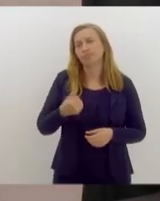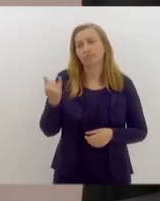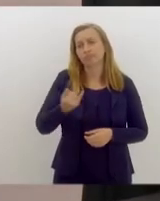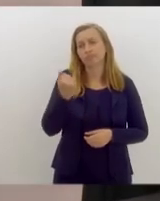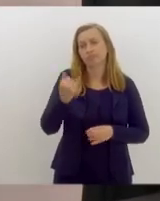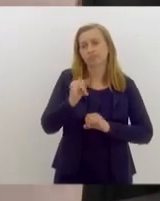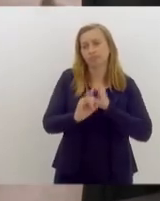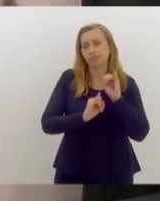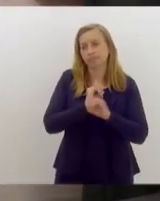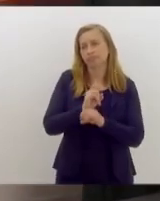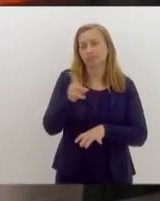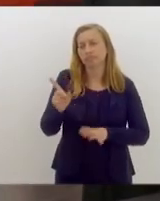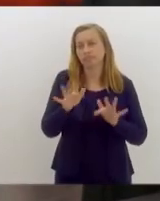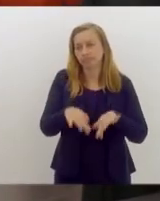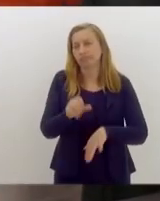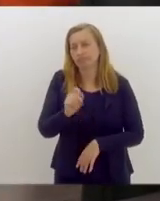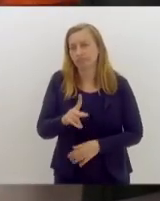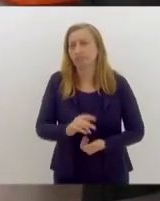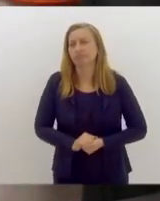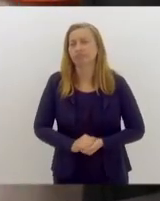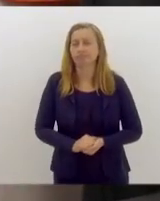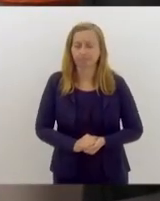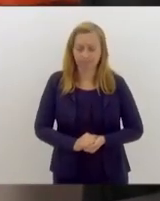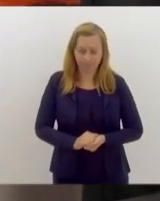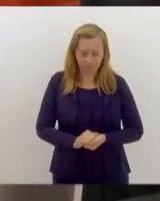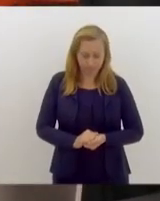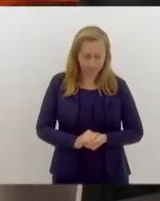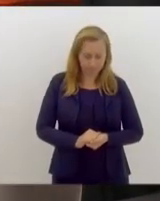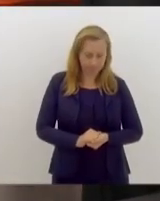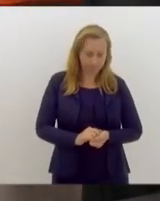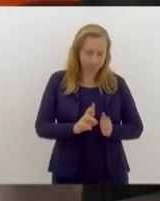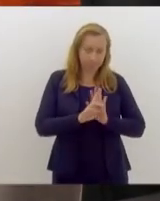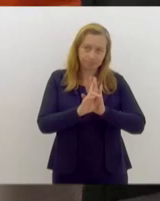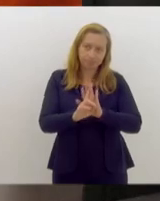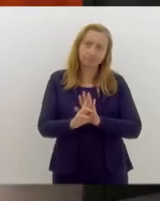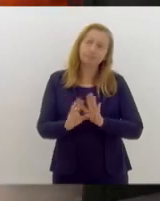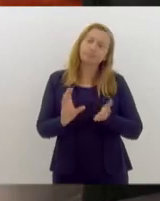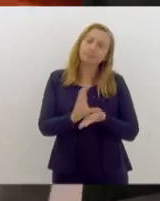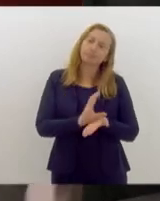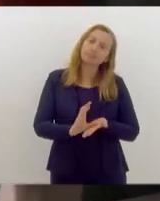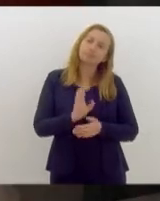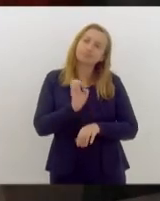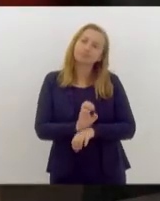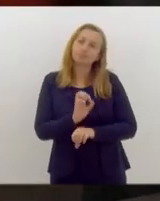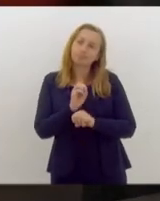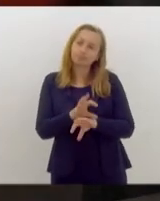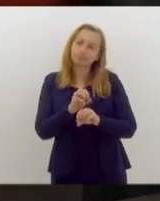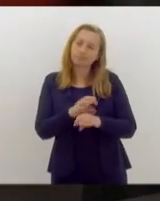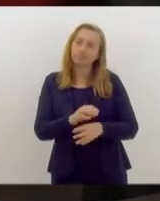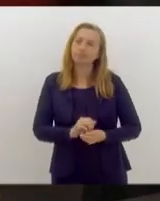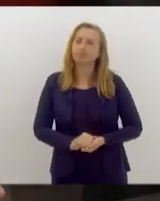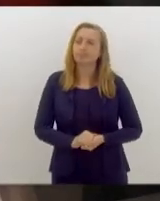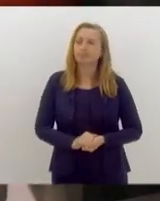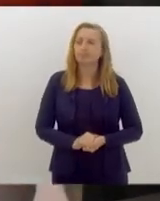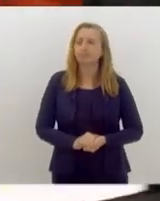conclui. Tá bom? Então, representando aqui o Conselho Estadual de Educação, o